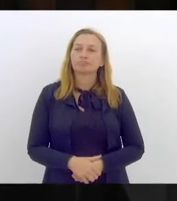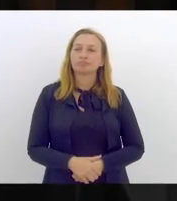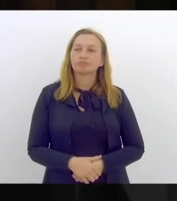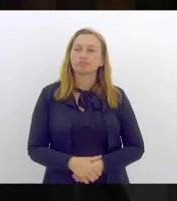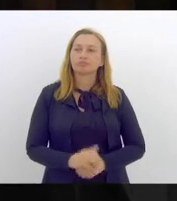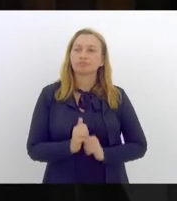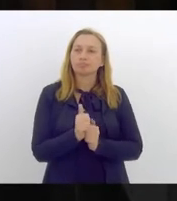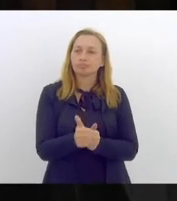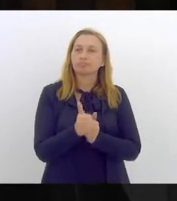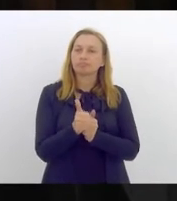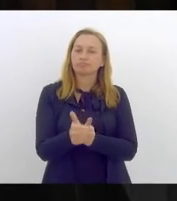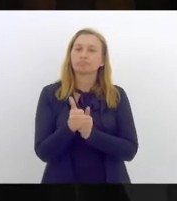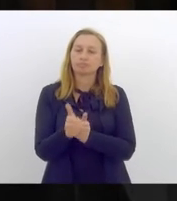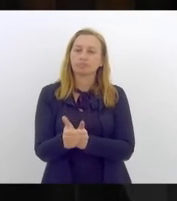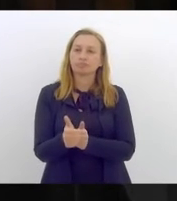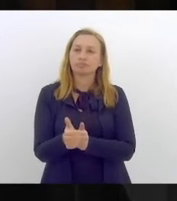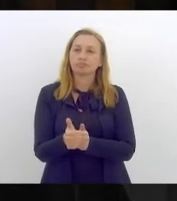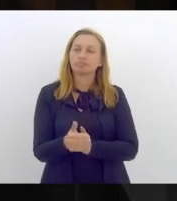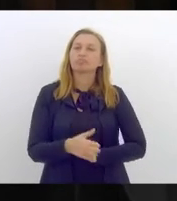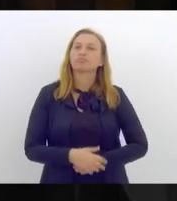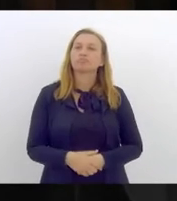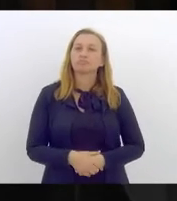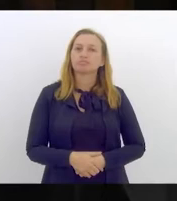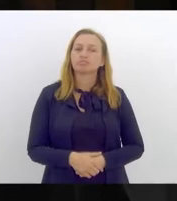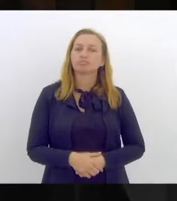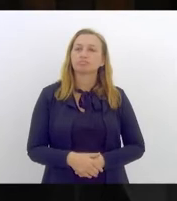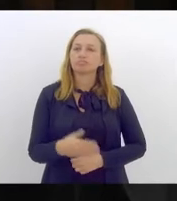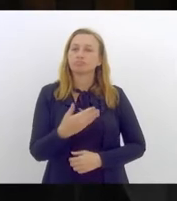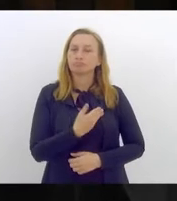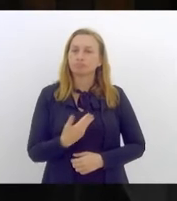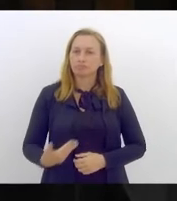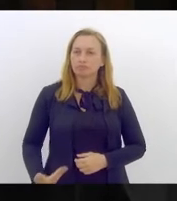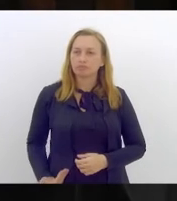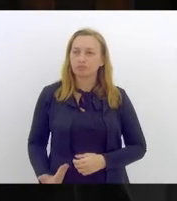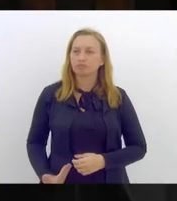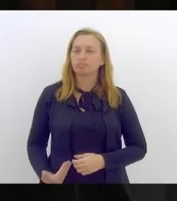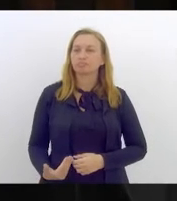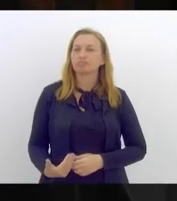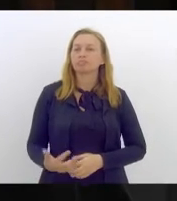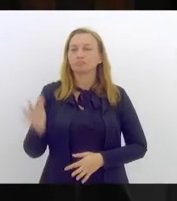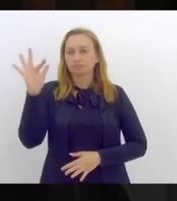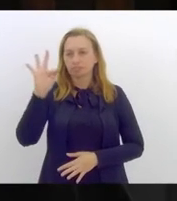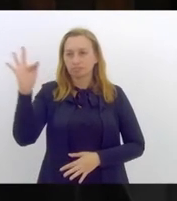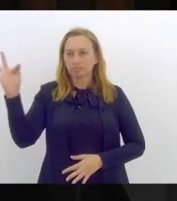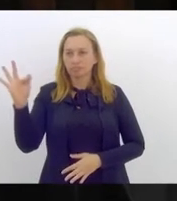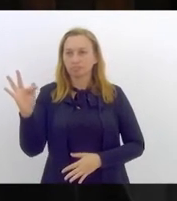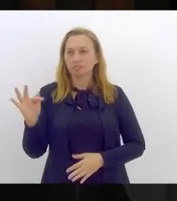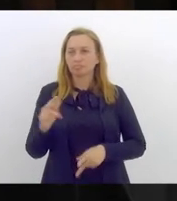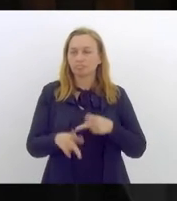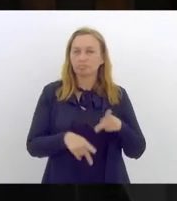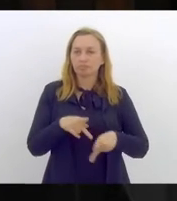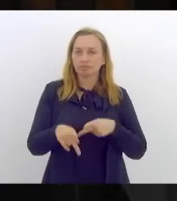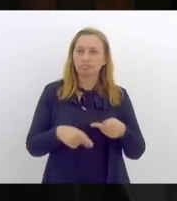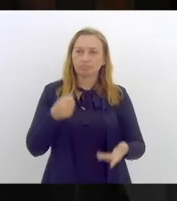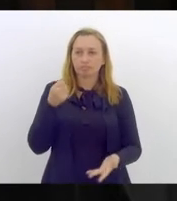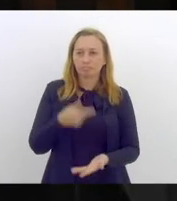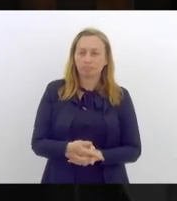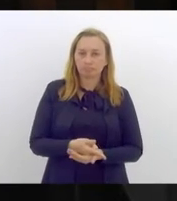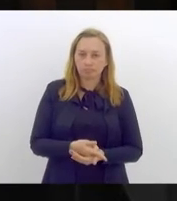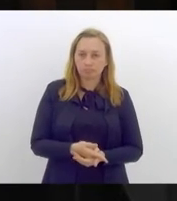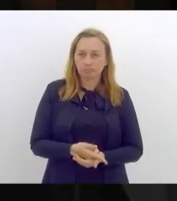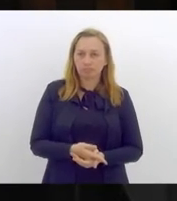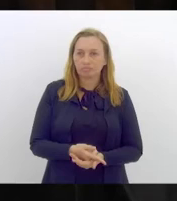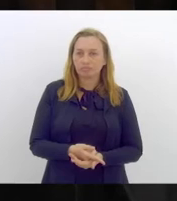segue a agenda bolsonarista, que coloca a população para pagar a alta no preço